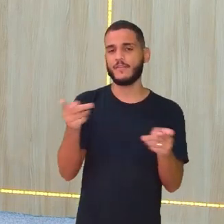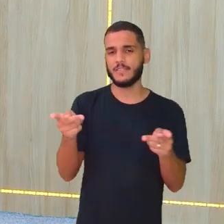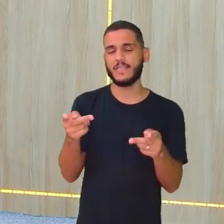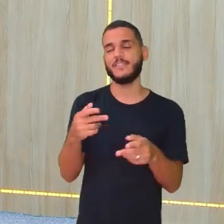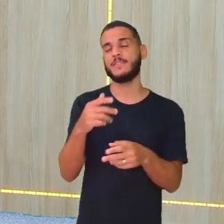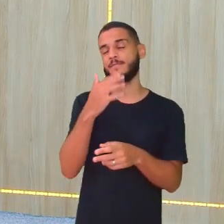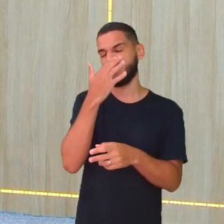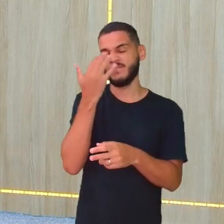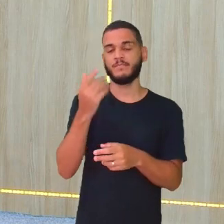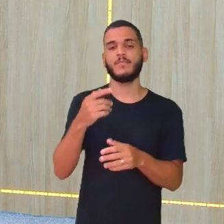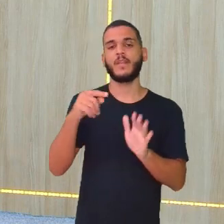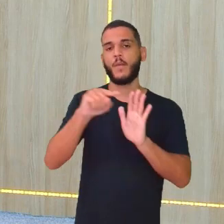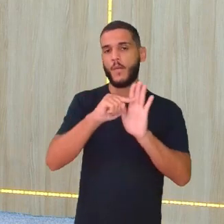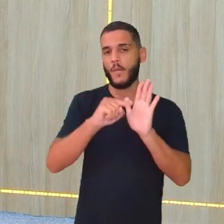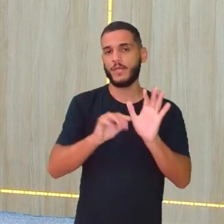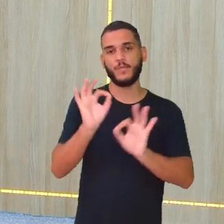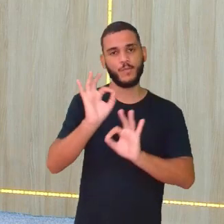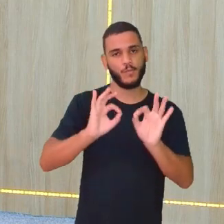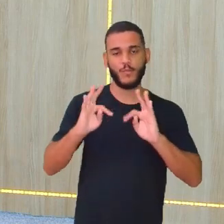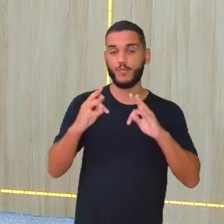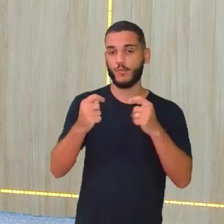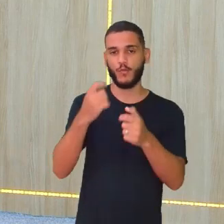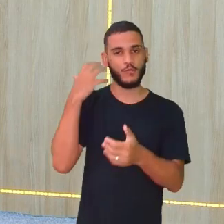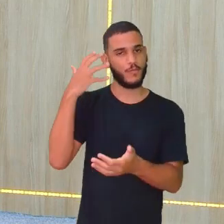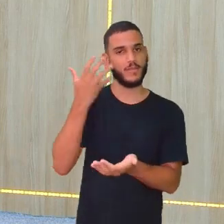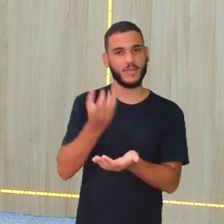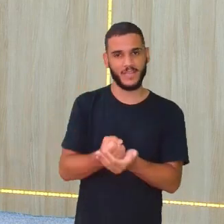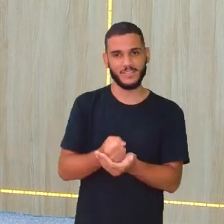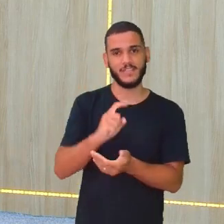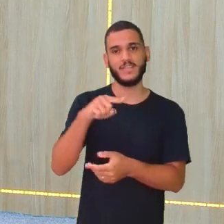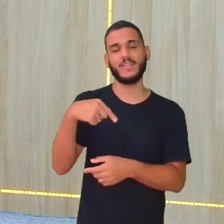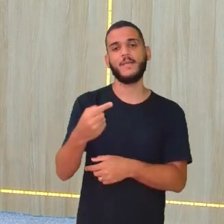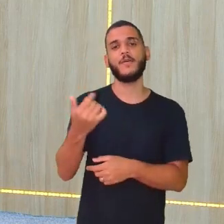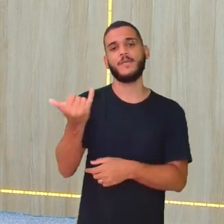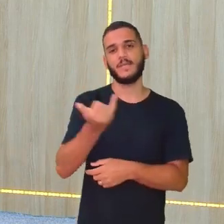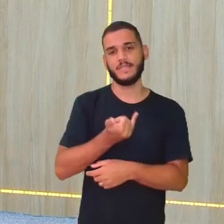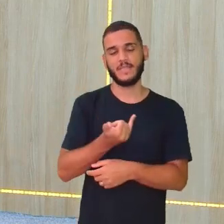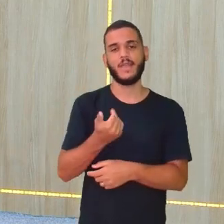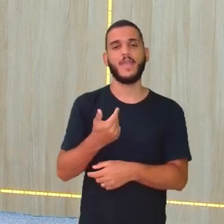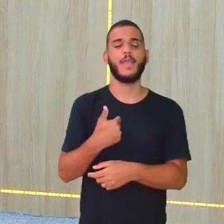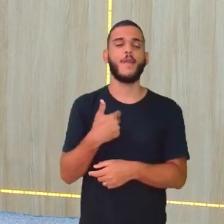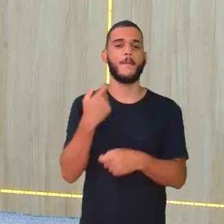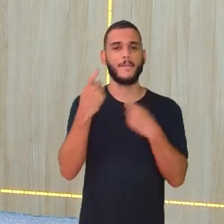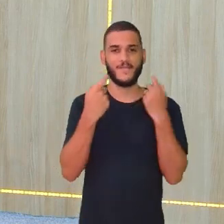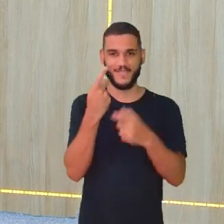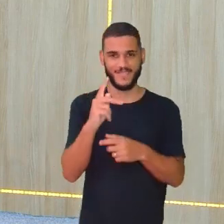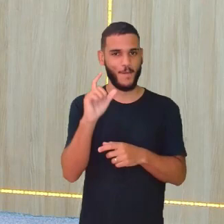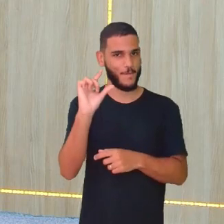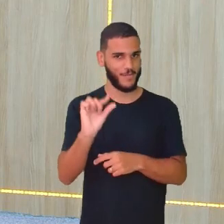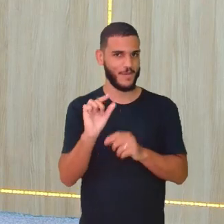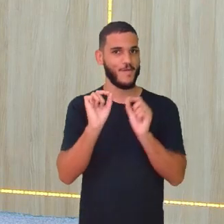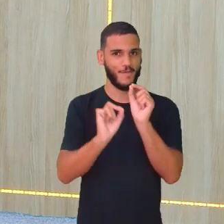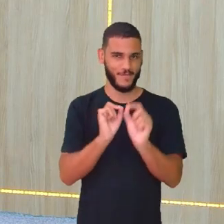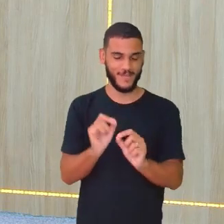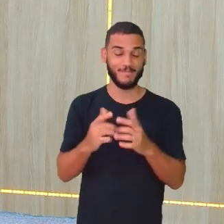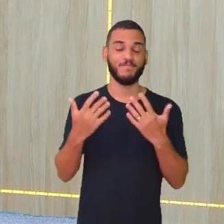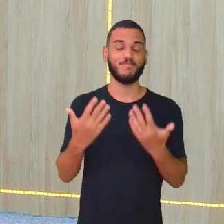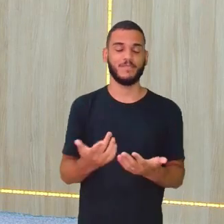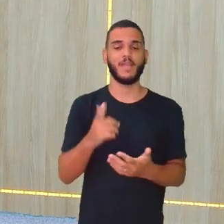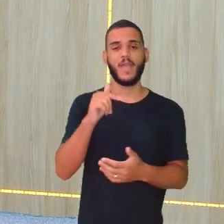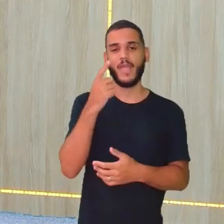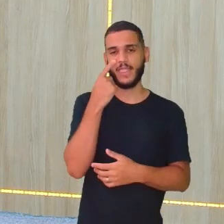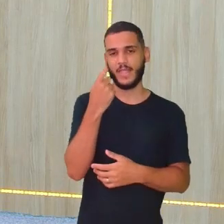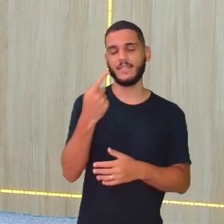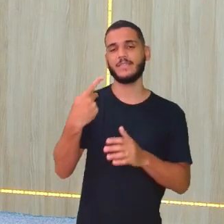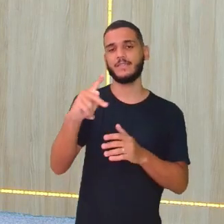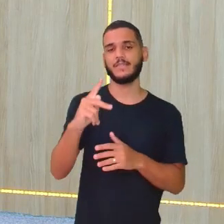top 5 e me contarem depois, tá? Eu vou ter que errar mais um pouquinho só. Que é o seguinte, uma coisa que eu acho interessante